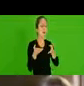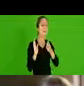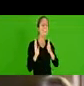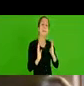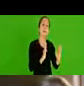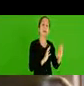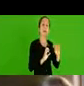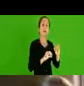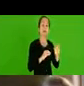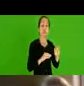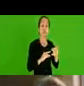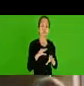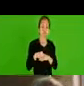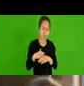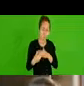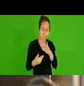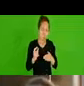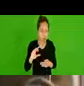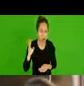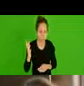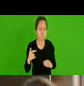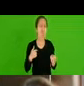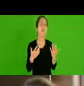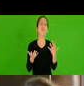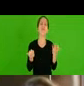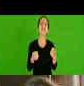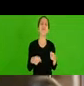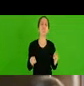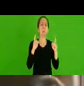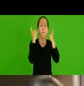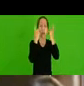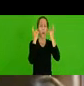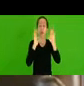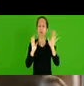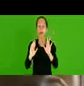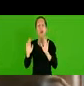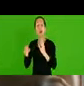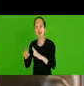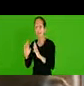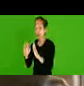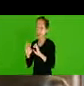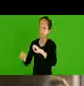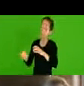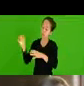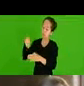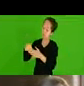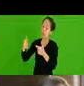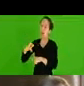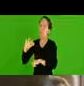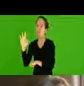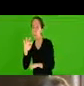ocorre nesses espaços, não são só formais de educação, mas informais e não formais de educação.